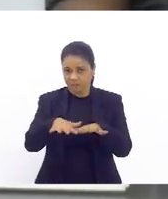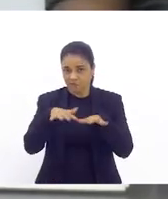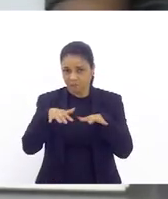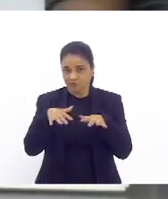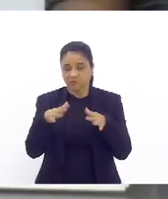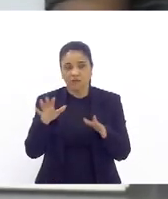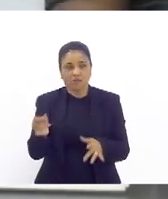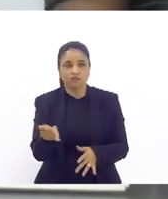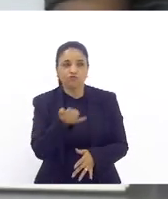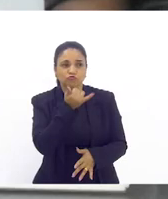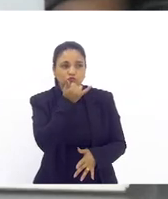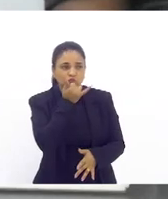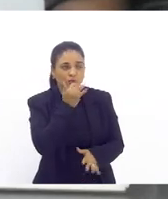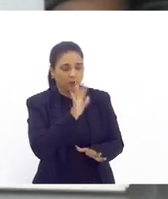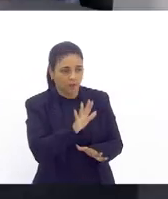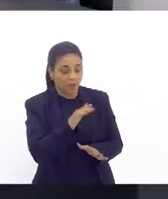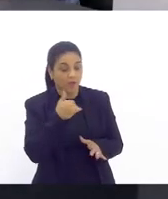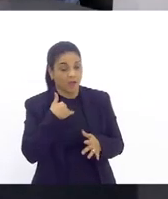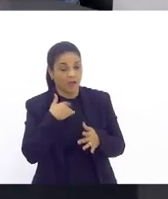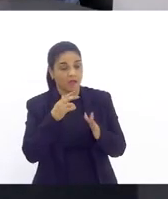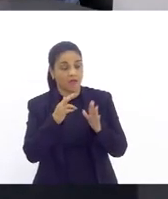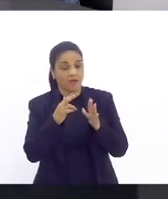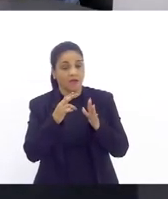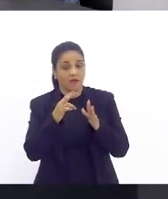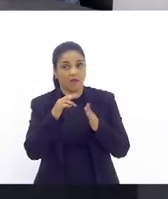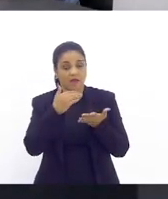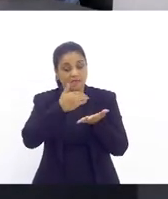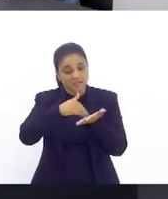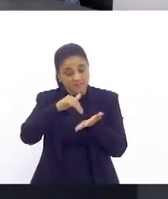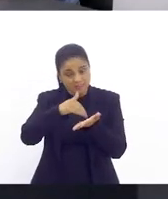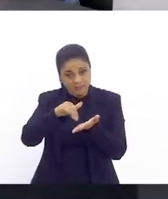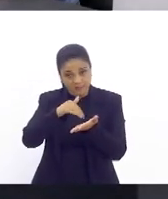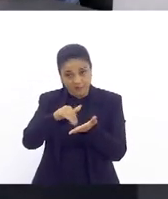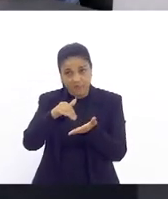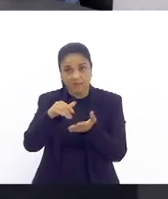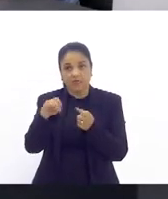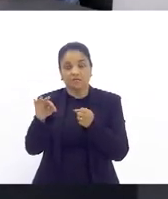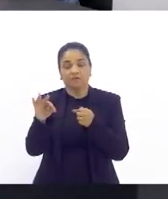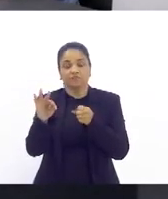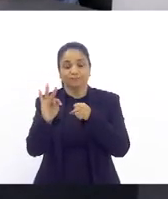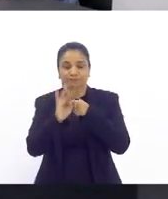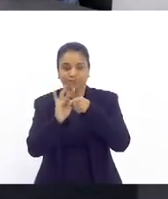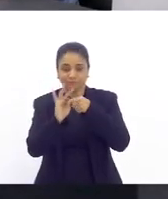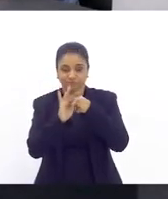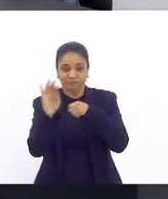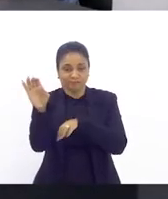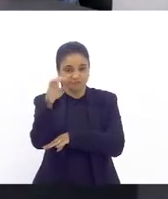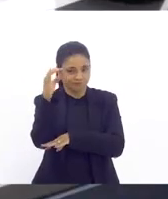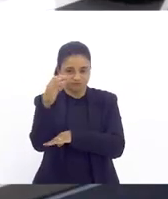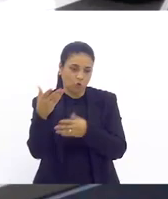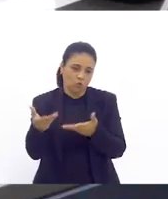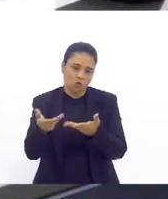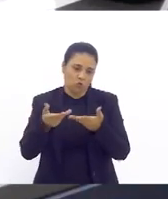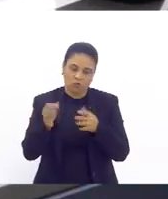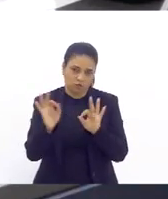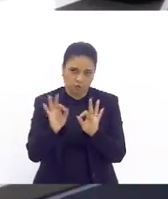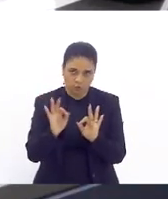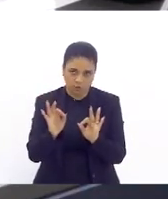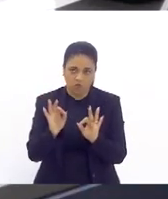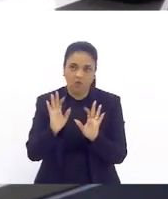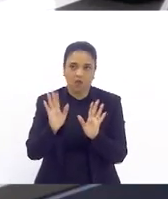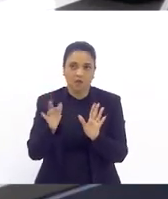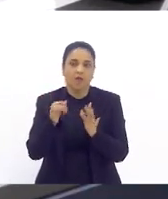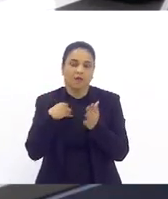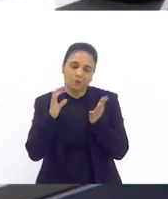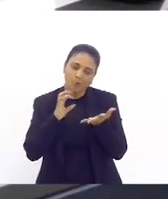de verdade a secretaria de ciência e tecnologia não foi convidada tá então só por um dever de verdade a gente